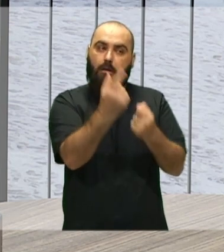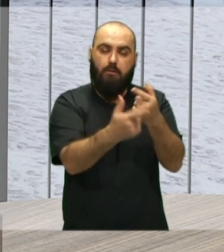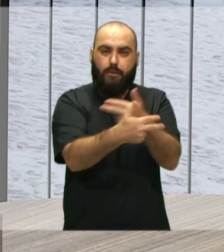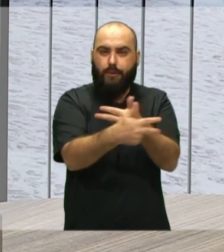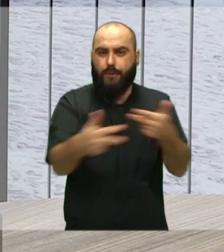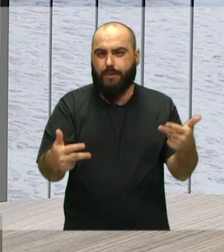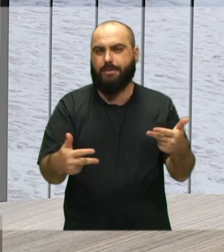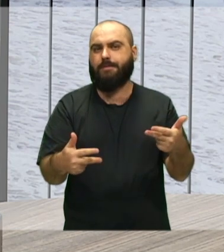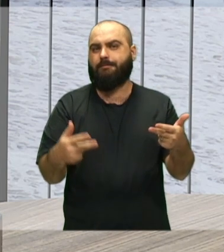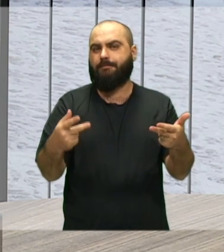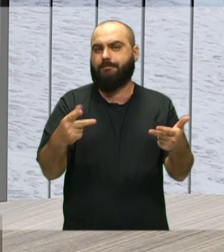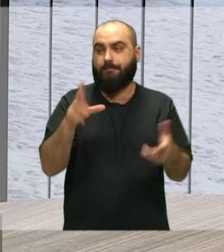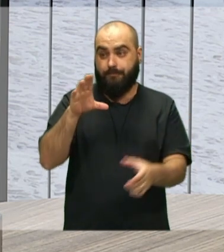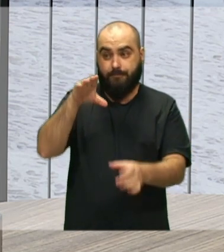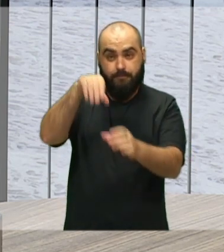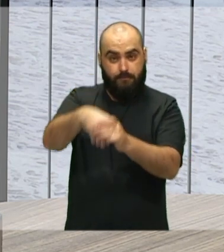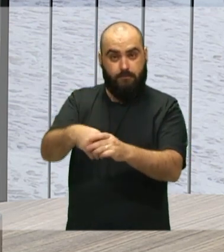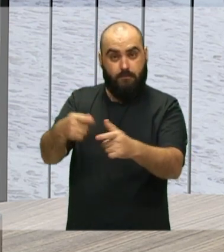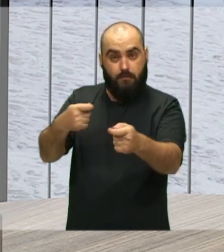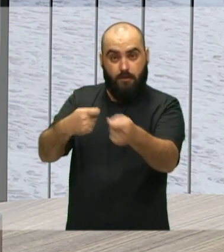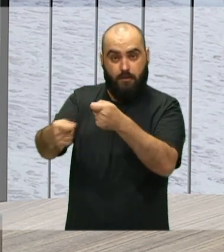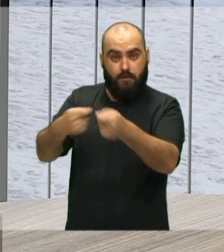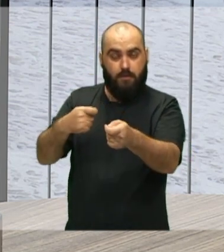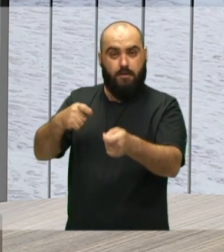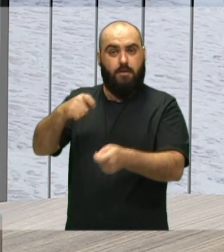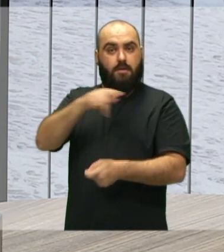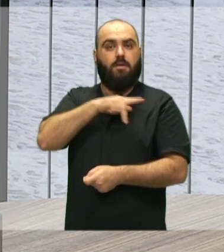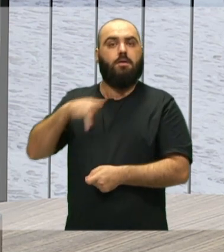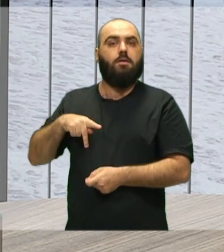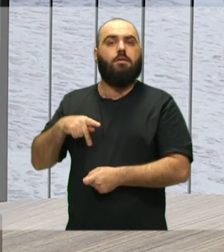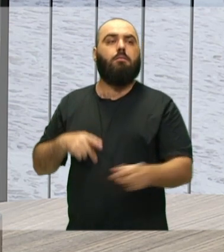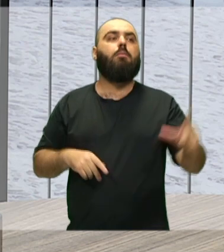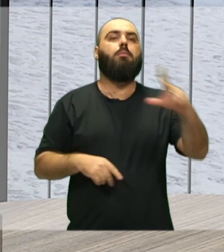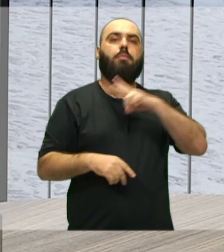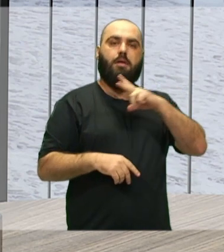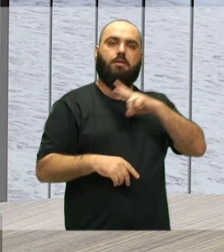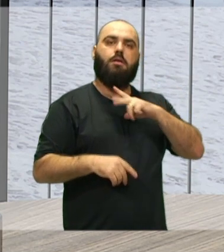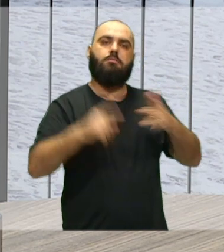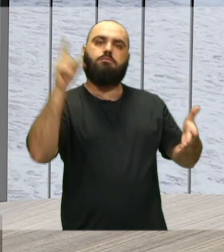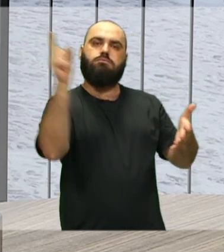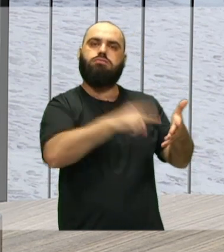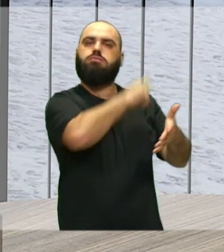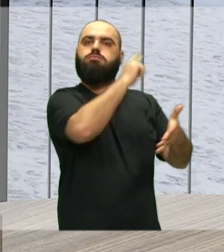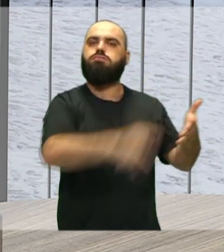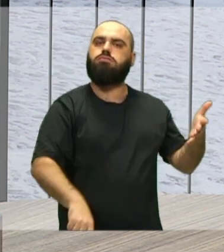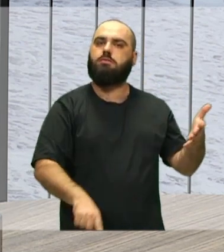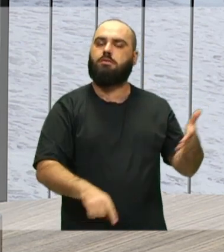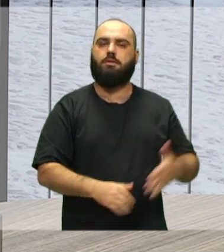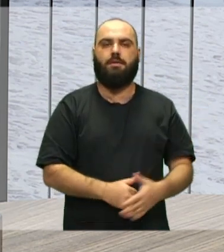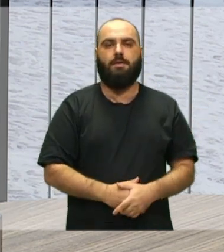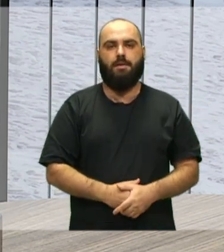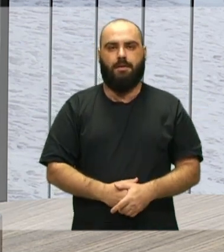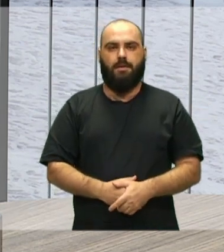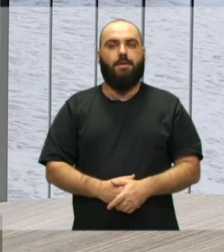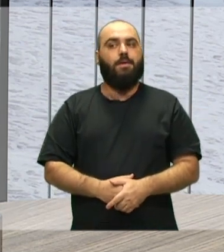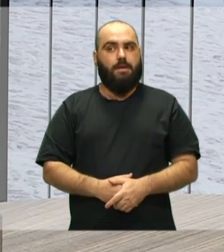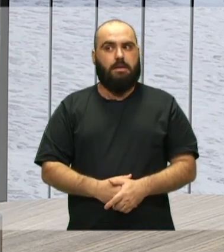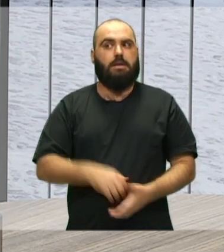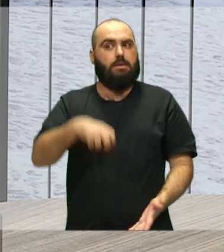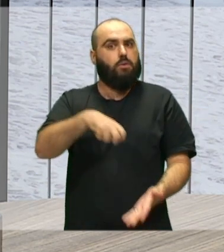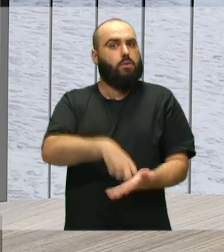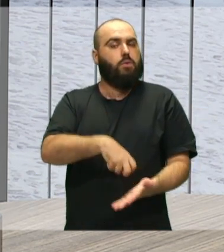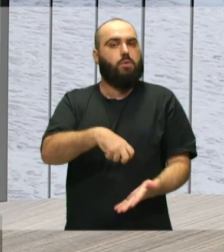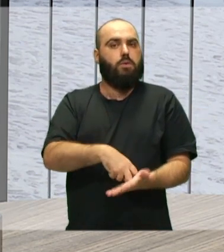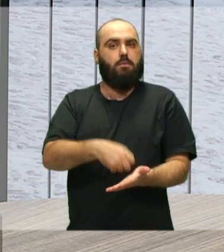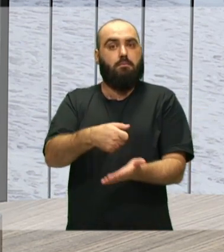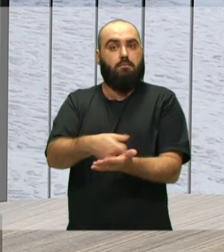né, dentro da administração pública. O particular também pode ser punido por improbidade administrativa. E elas são bem severas. Elas vão